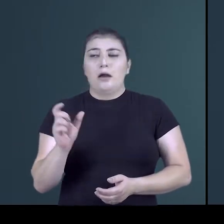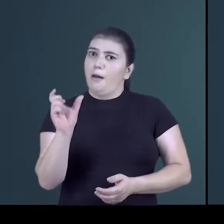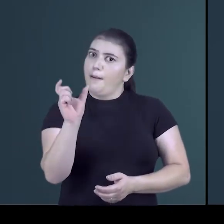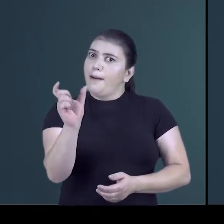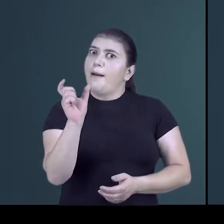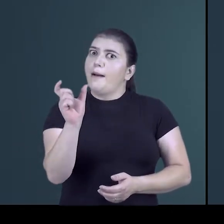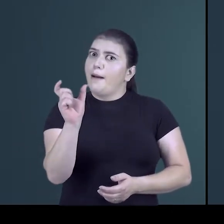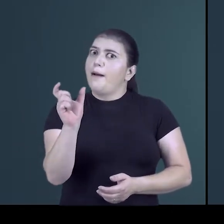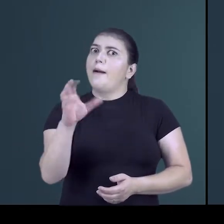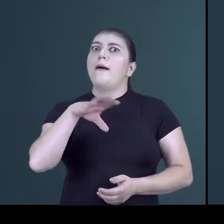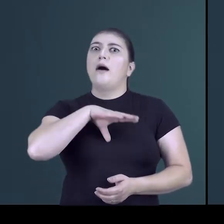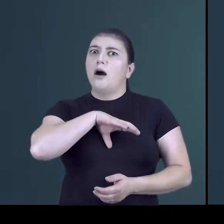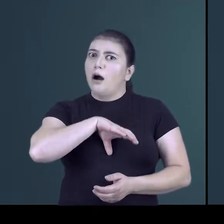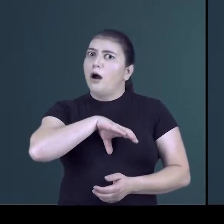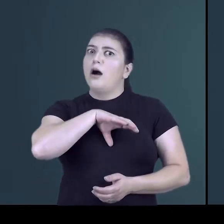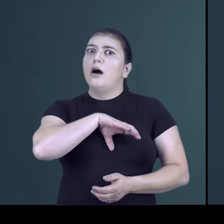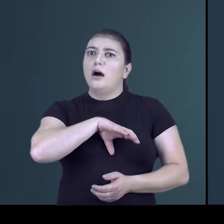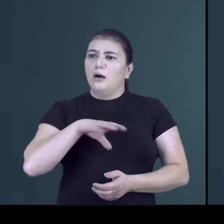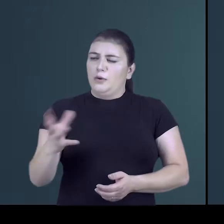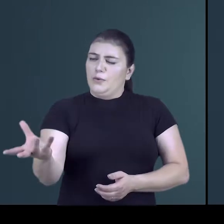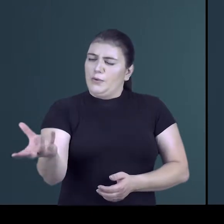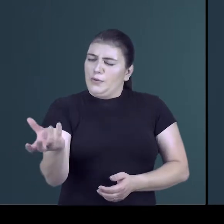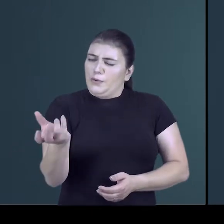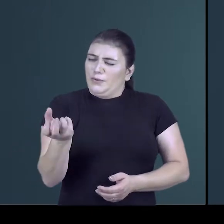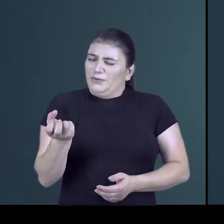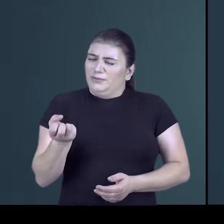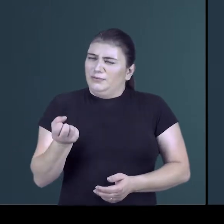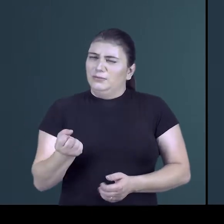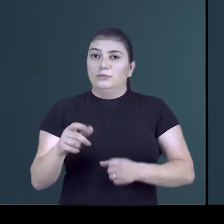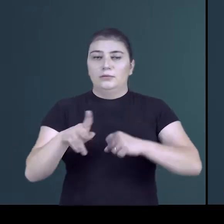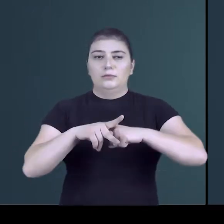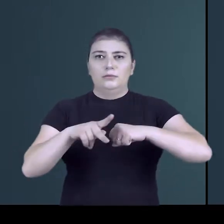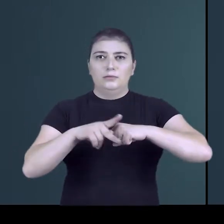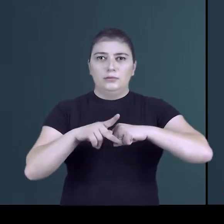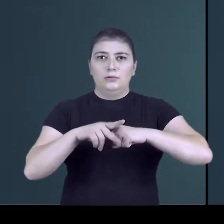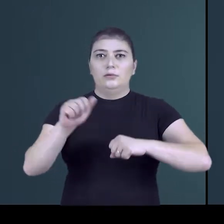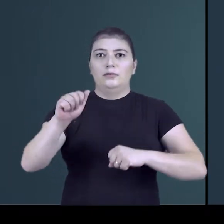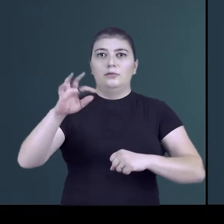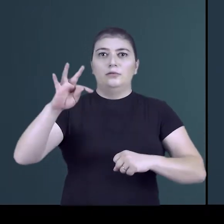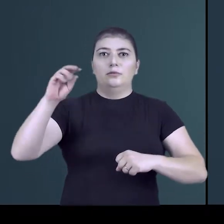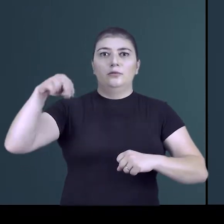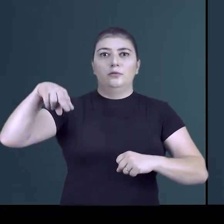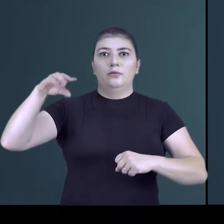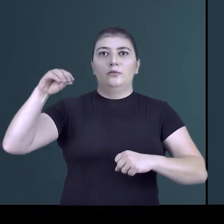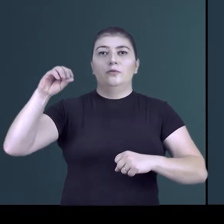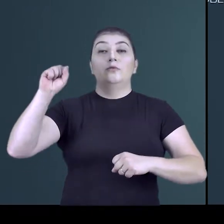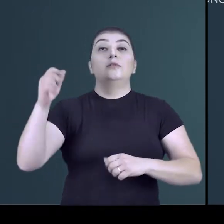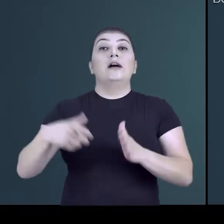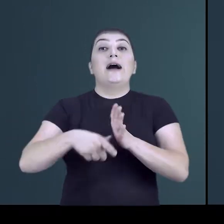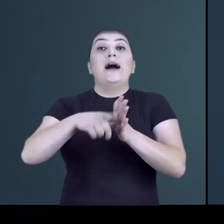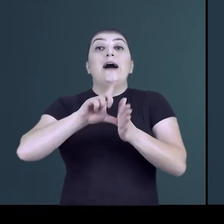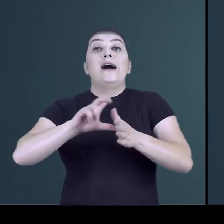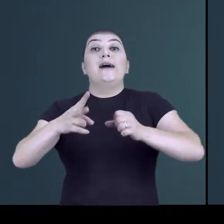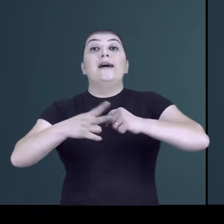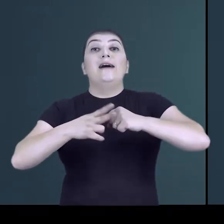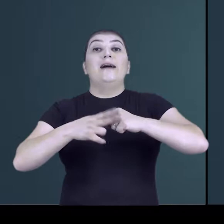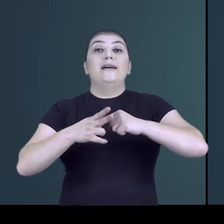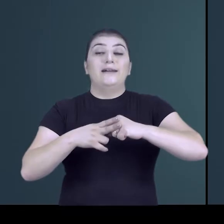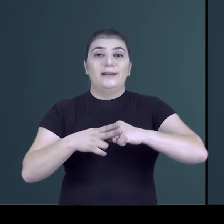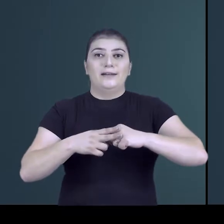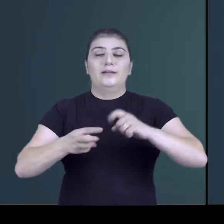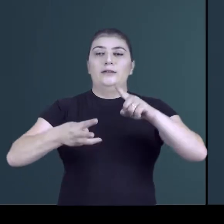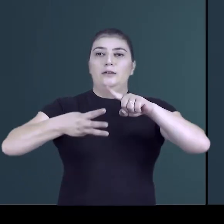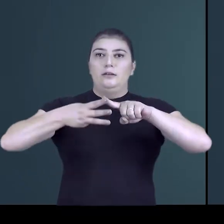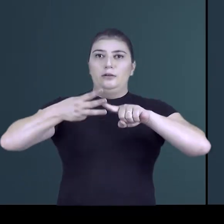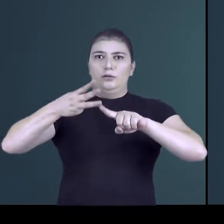certas palavras da língua portuguesa puxam, atraem os pronomes átonos antes do verbo. Assim temos